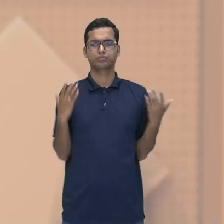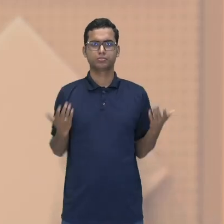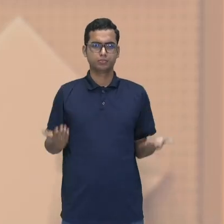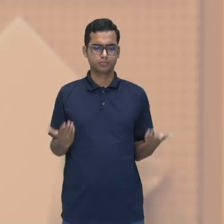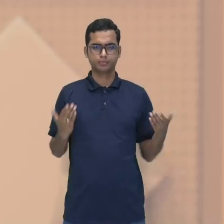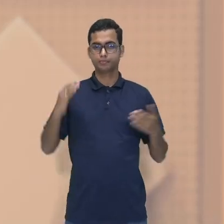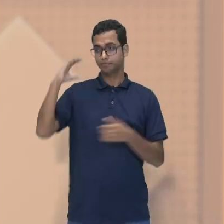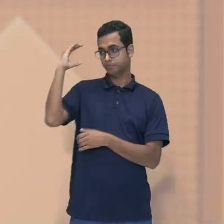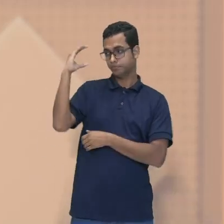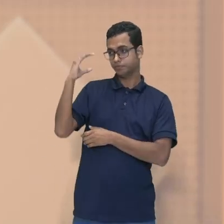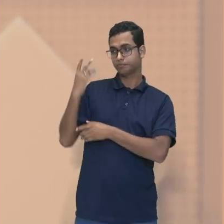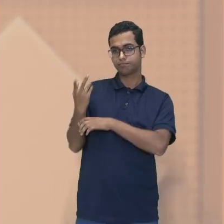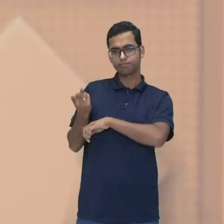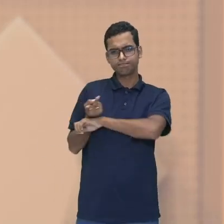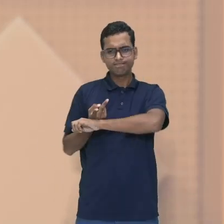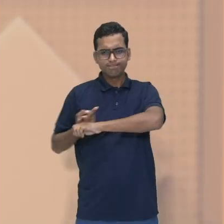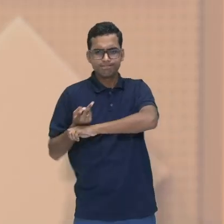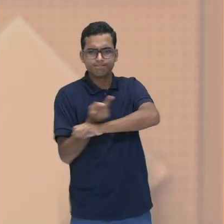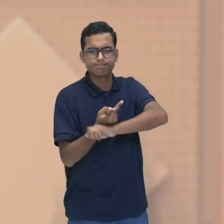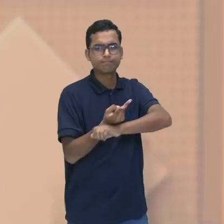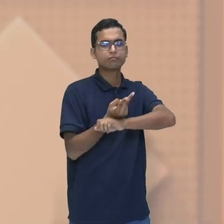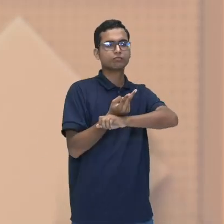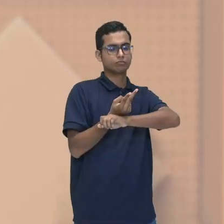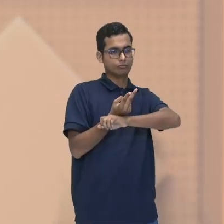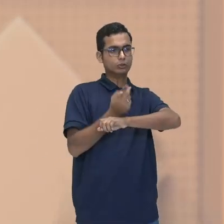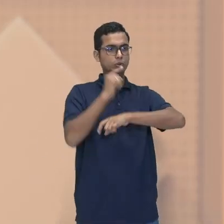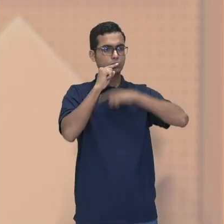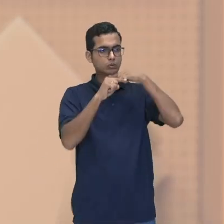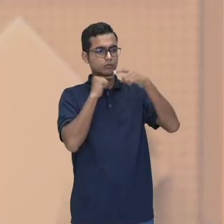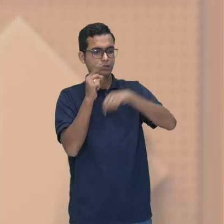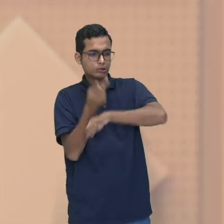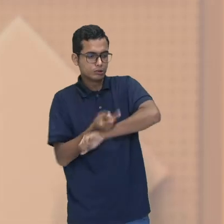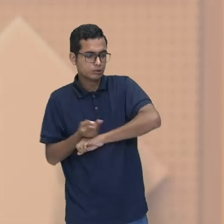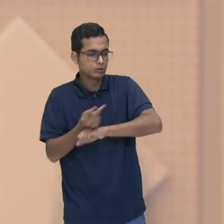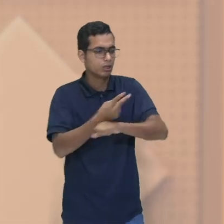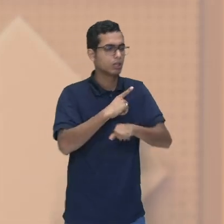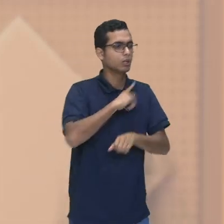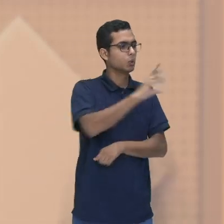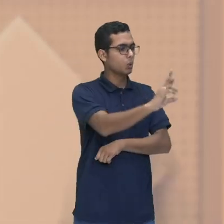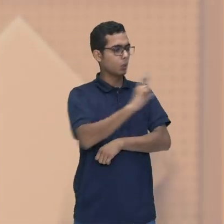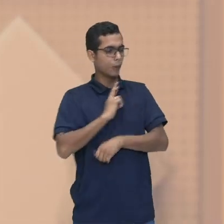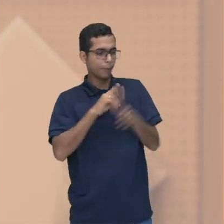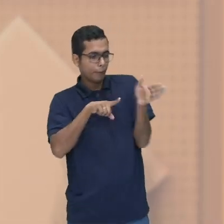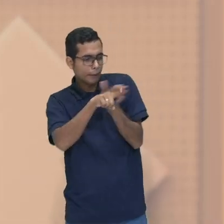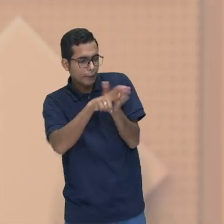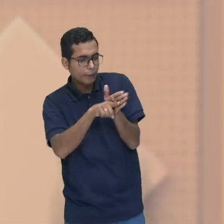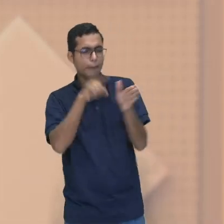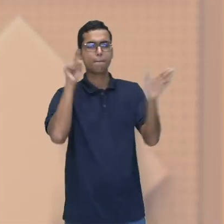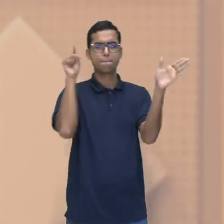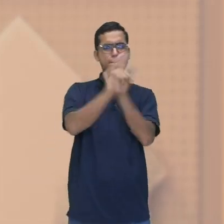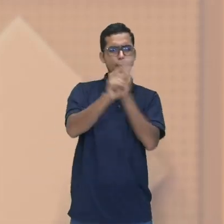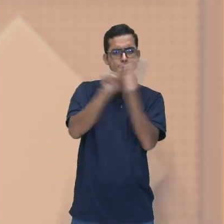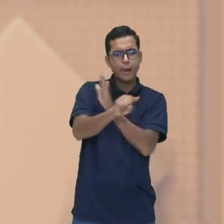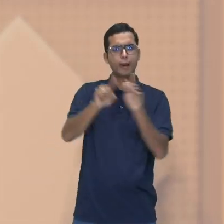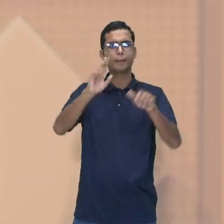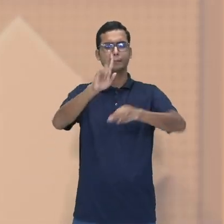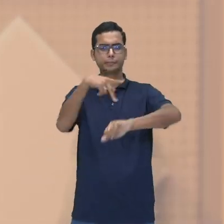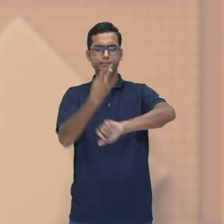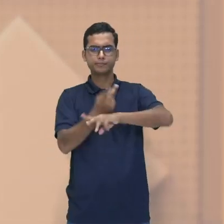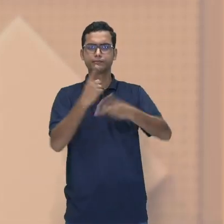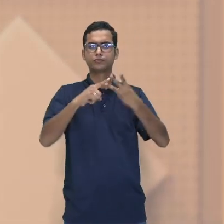é a busca por respostas. Então, esse cientista vai perguntar, ele vai questionar e isso vai dar origem